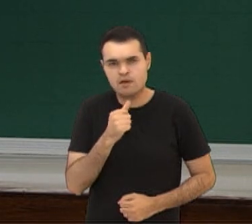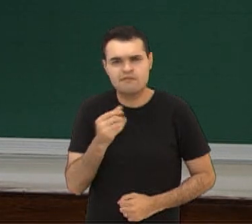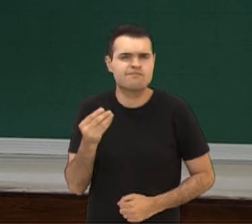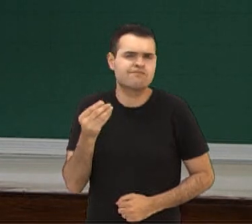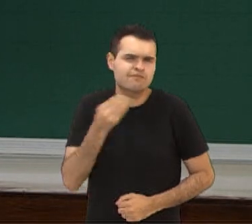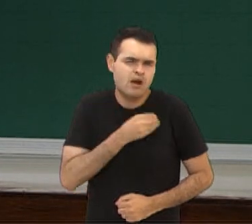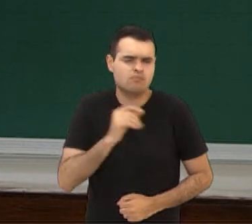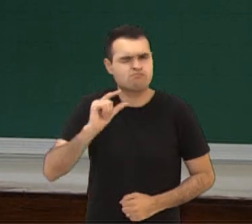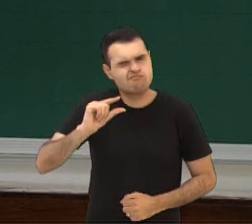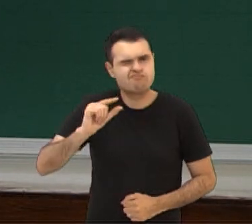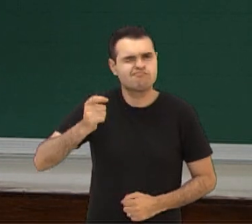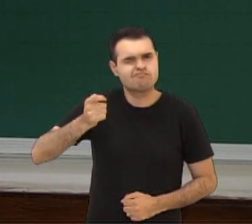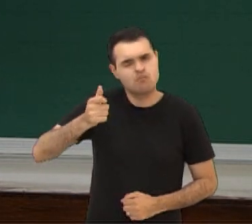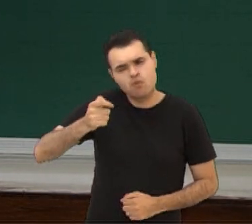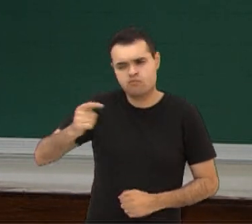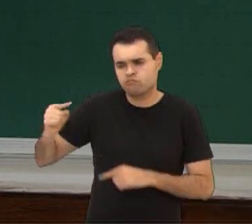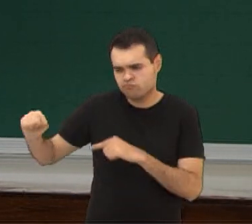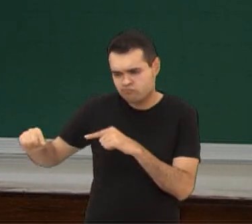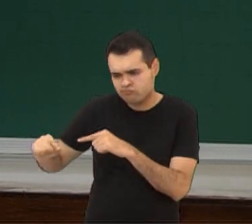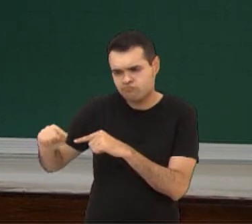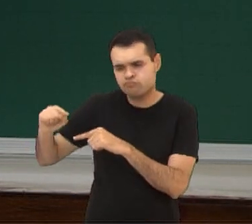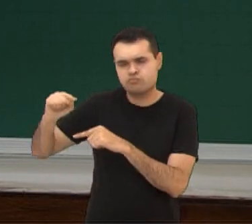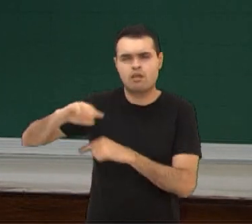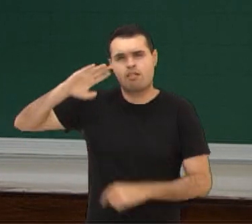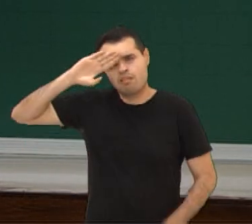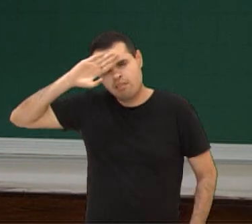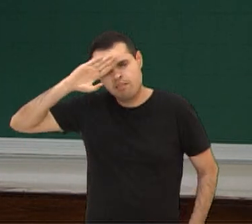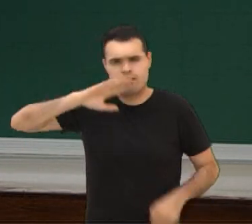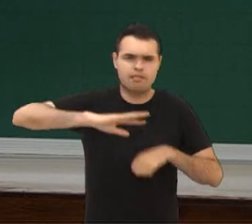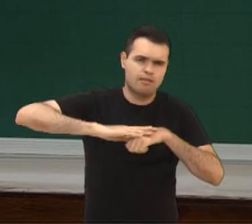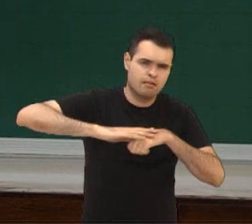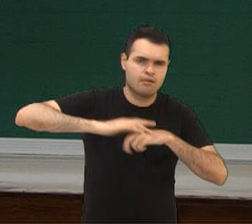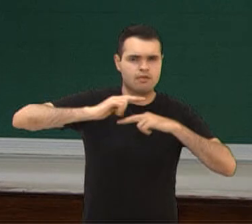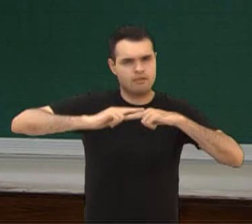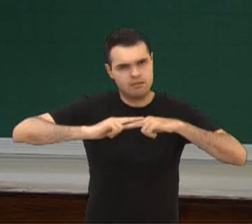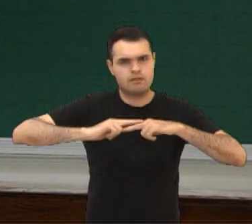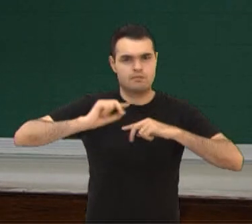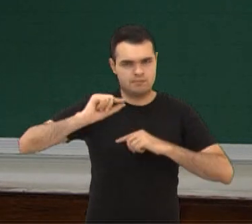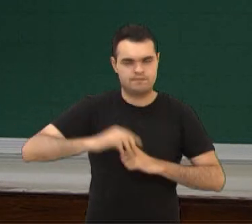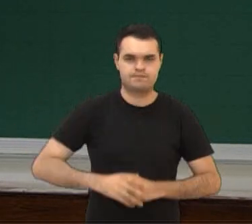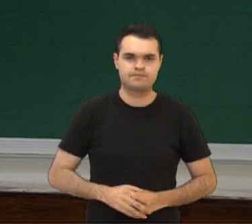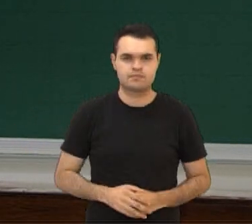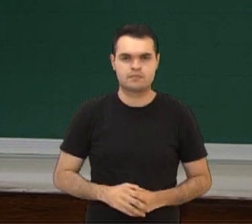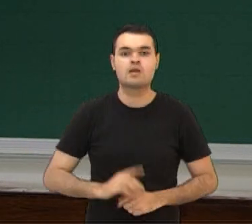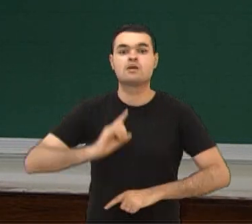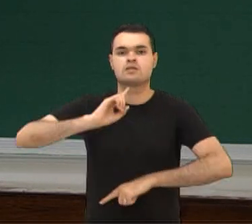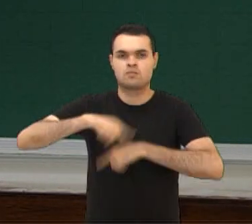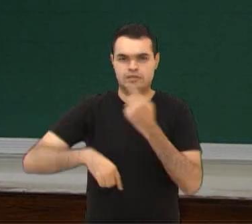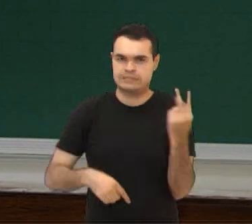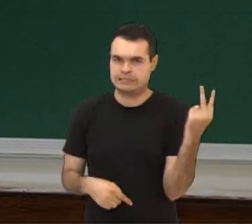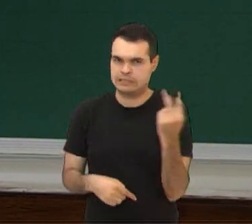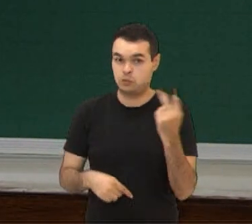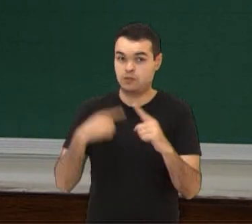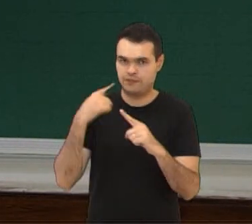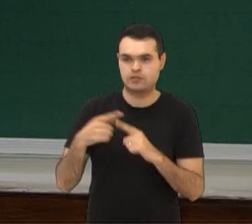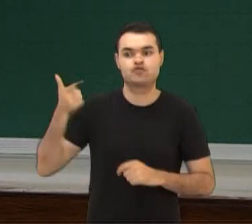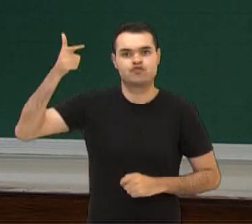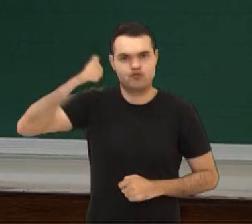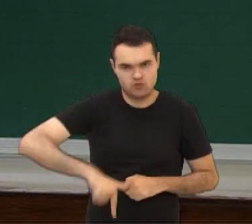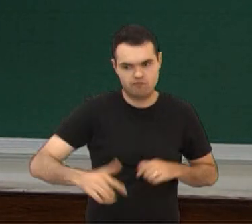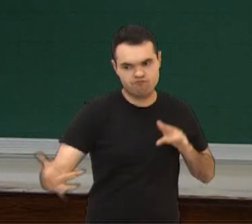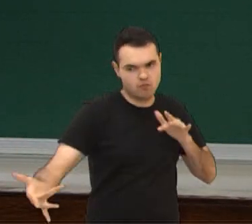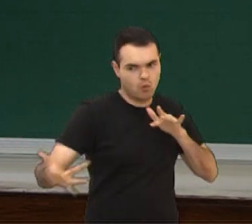resposta pequena, vamos dizer assim, né? Então, demora, a pessoa fica com febre, fica doente, né? Quando ela tem o contato pela segunda vez com o